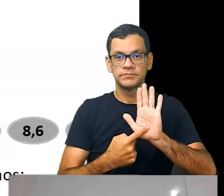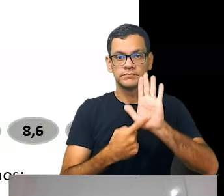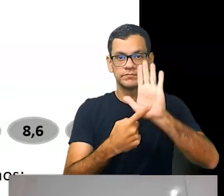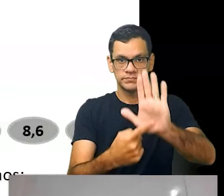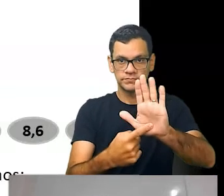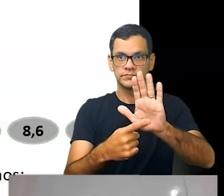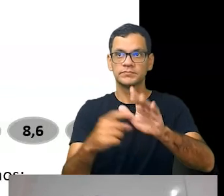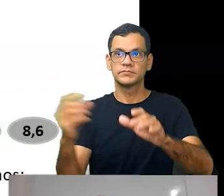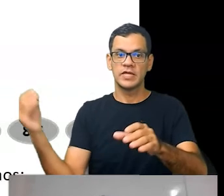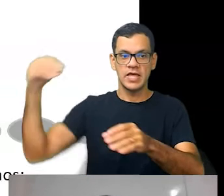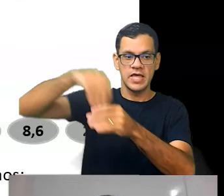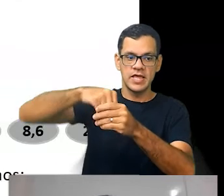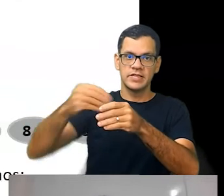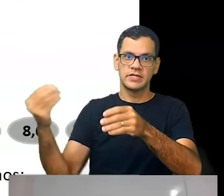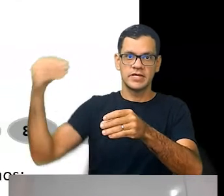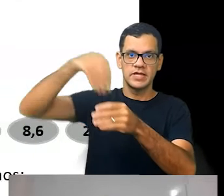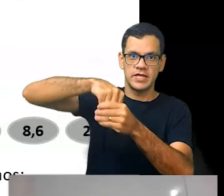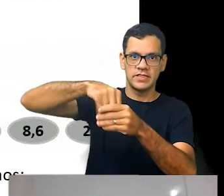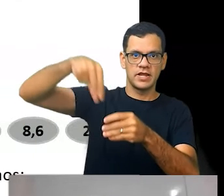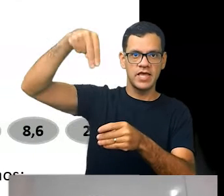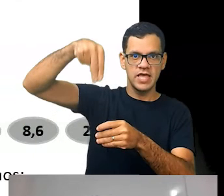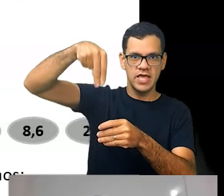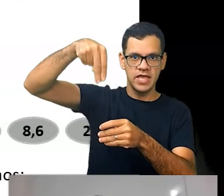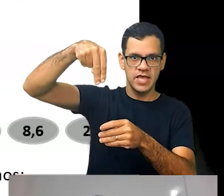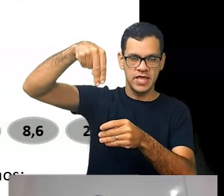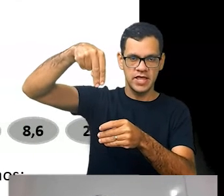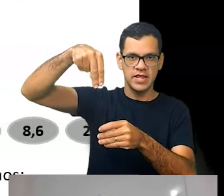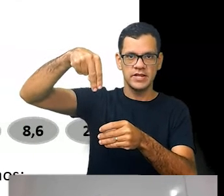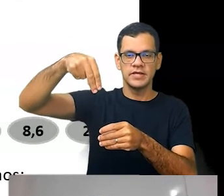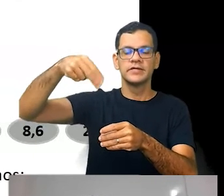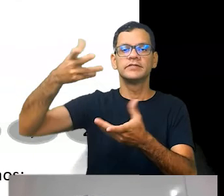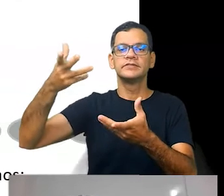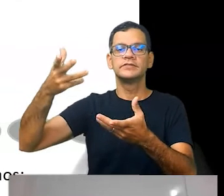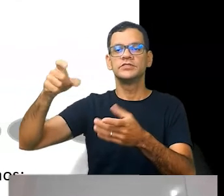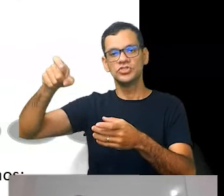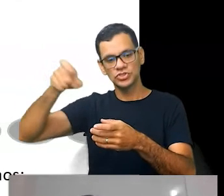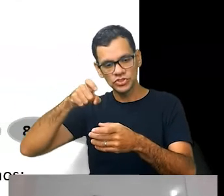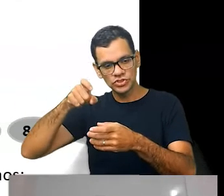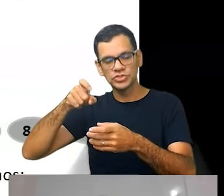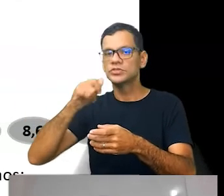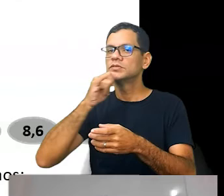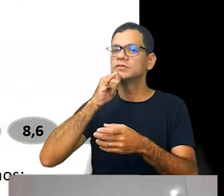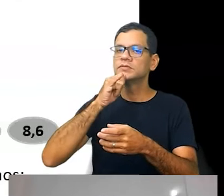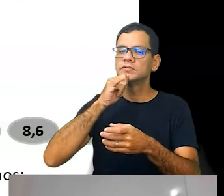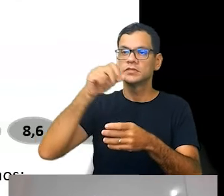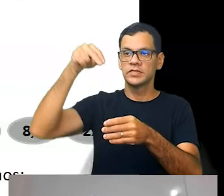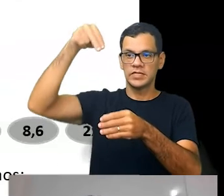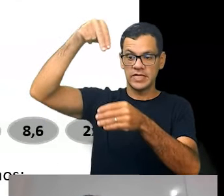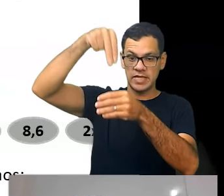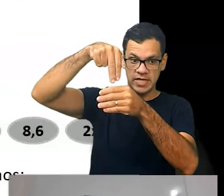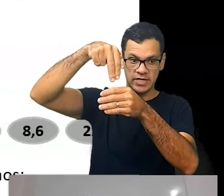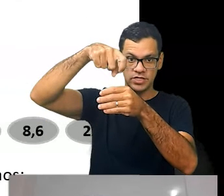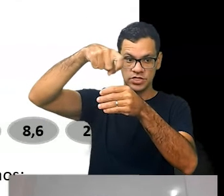consegue montar uma fórmula matemática. Representando o número de saída n e o número de